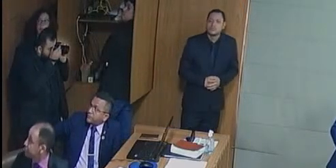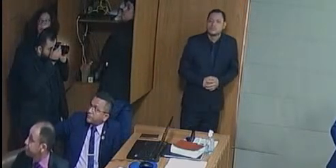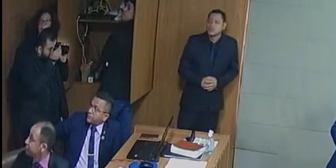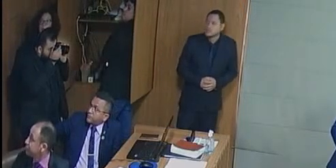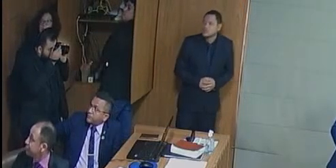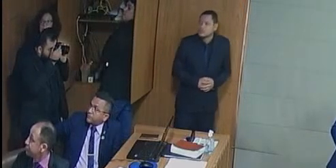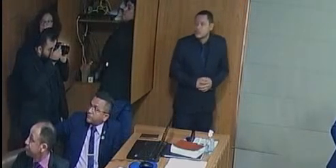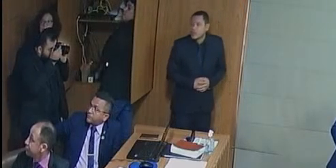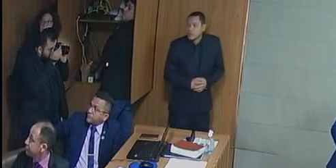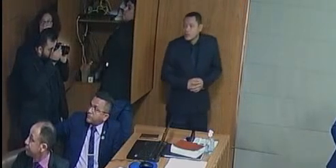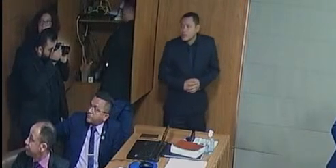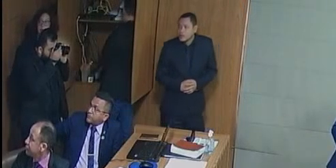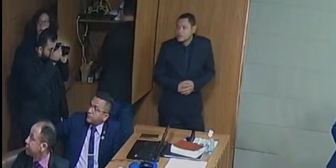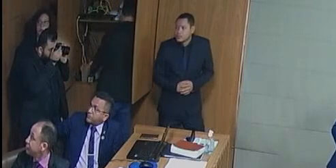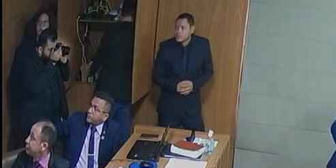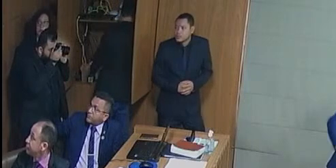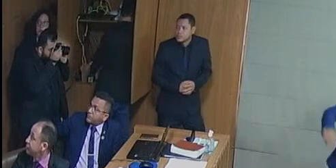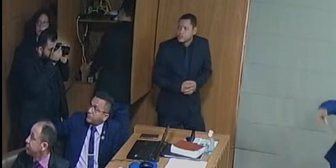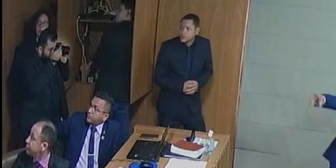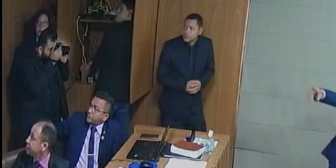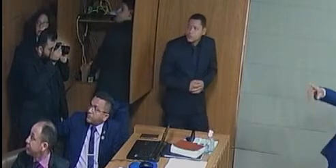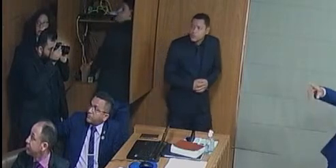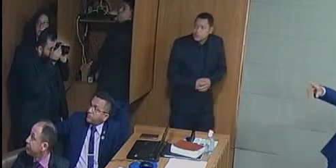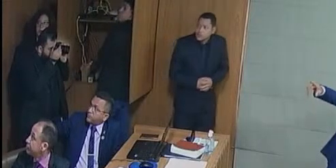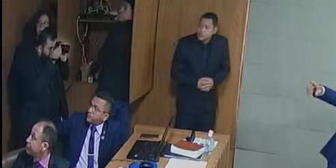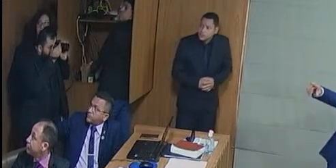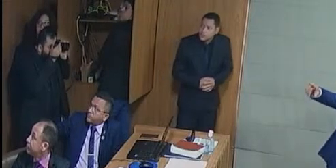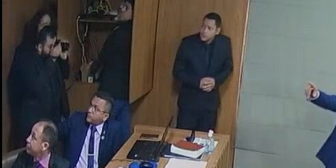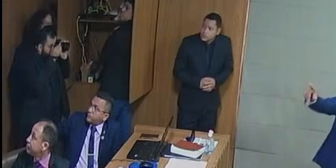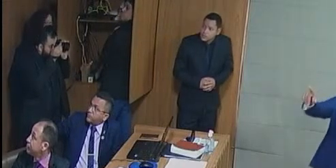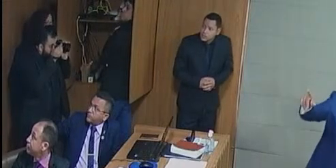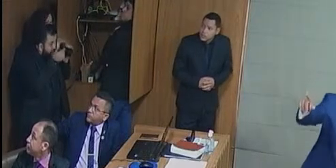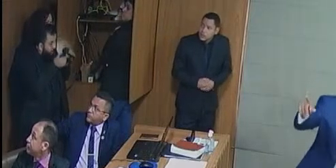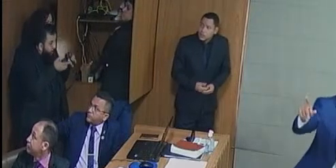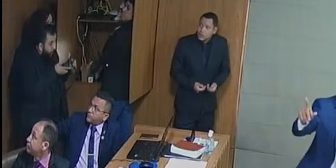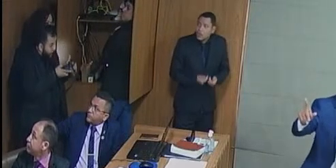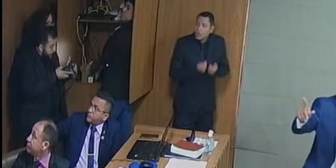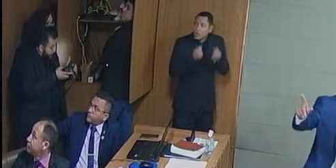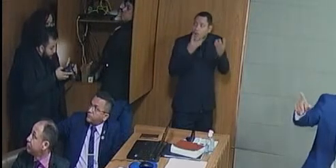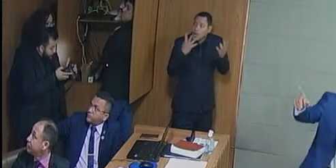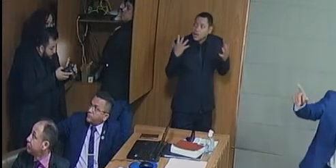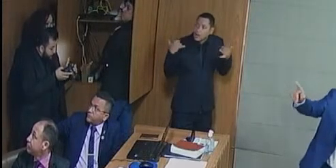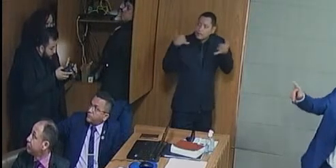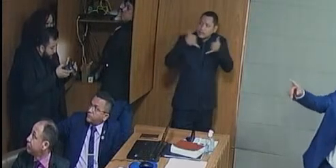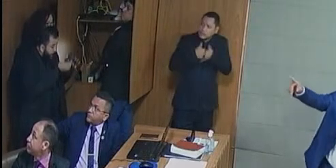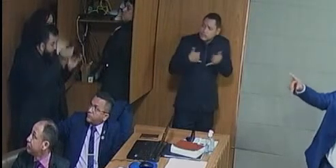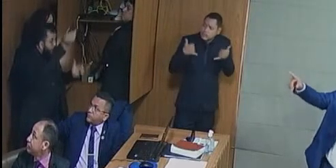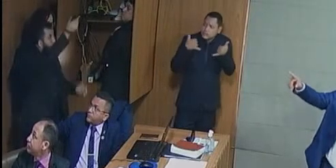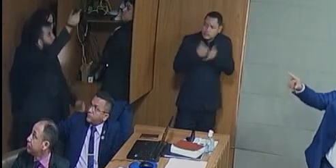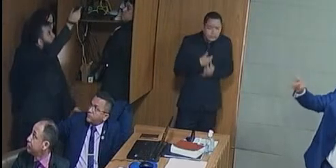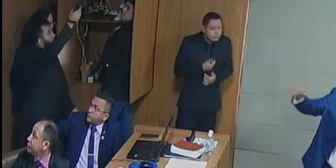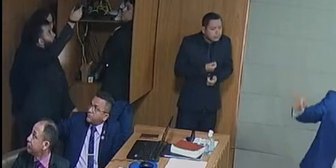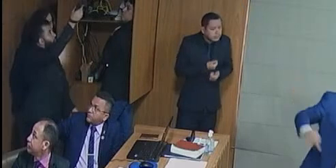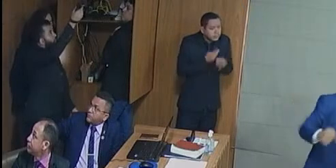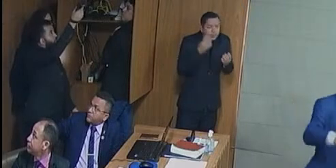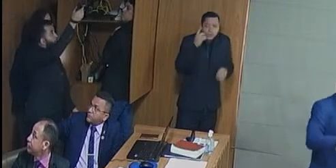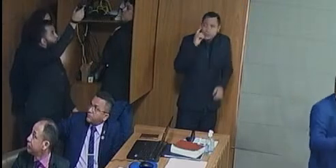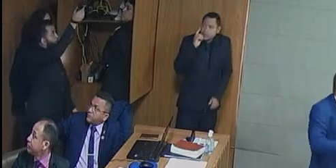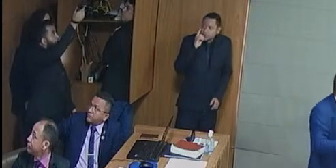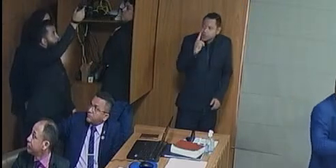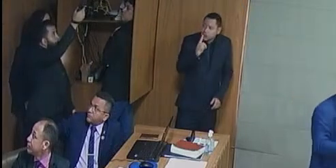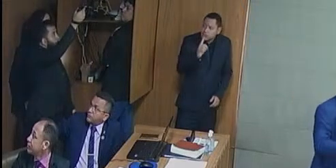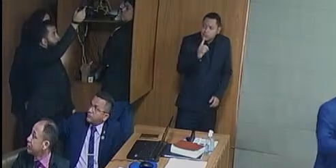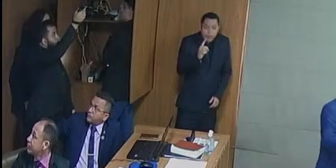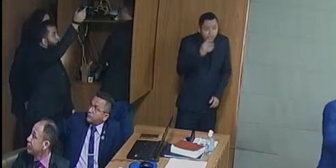favor pode passar por favor isso aqui senhores é quantas vezes ele me ligava por dia o promotor que me